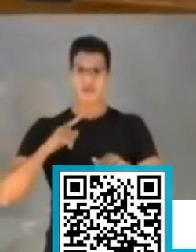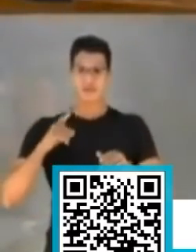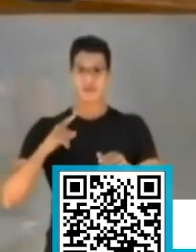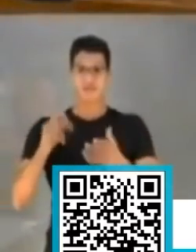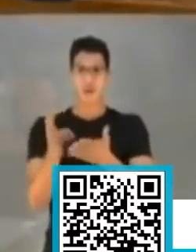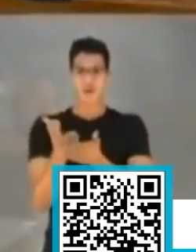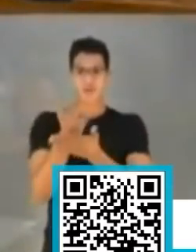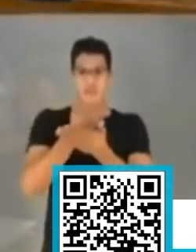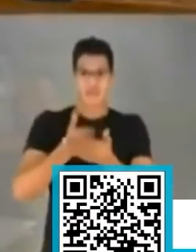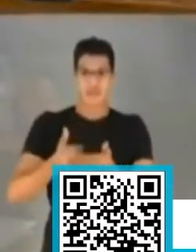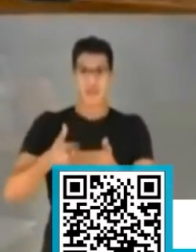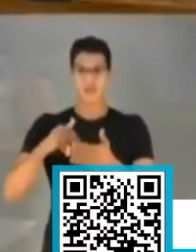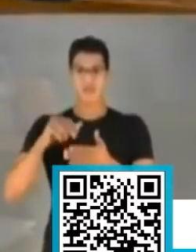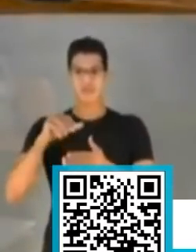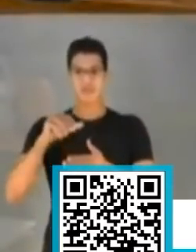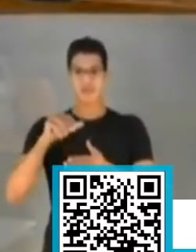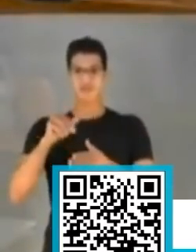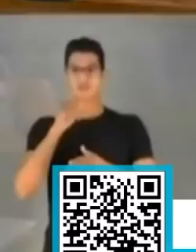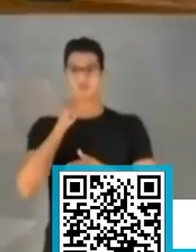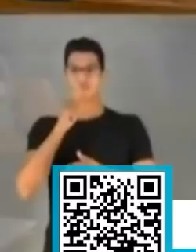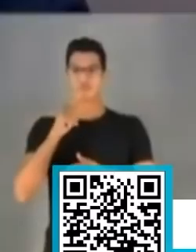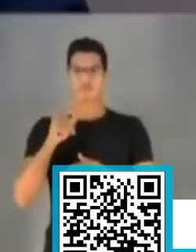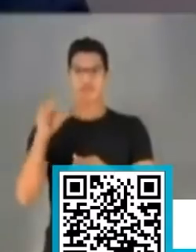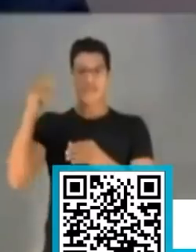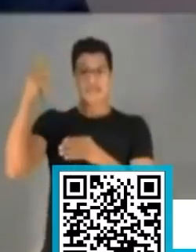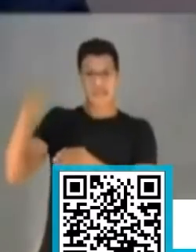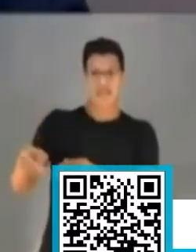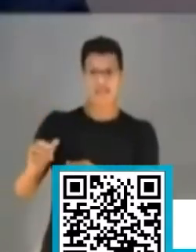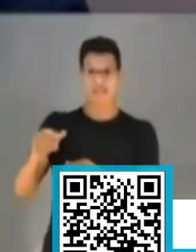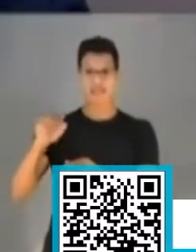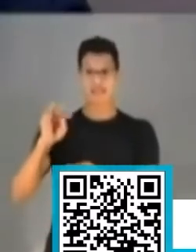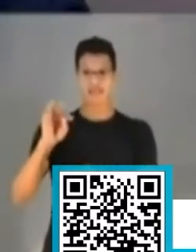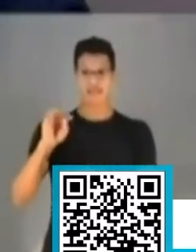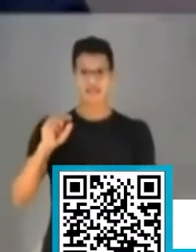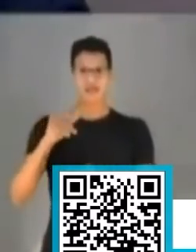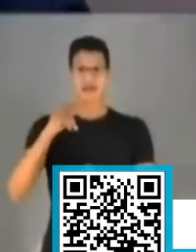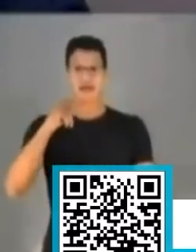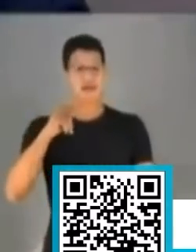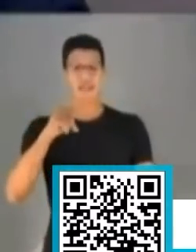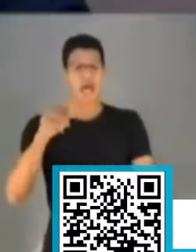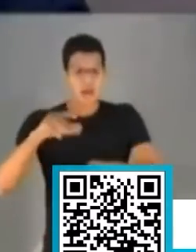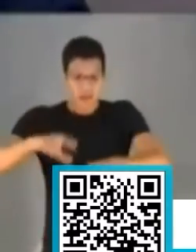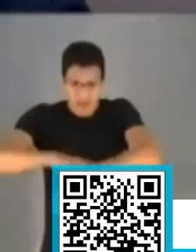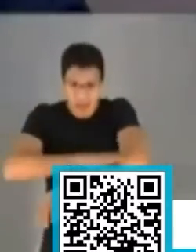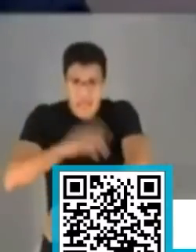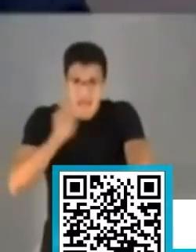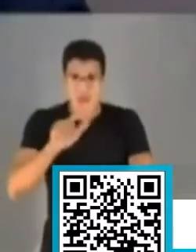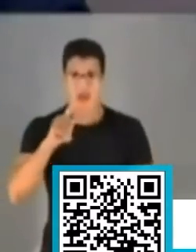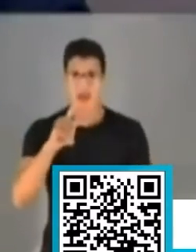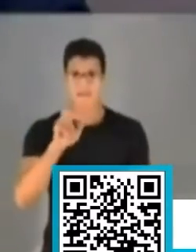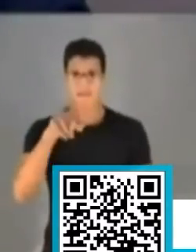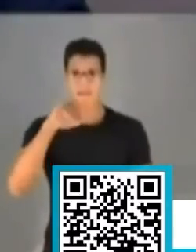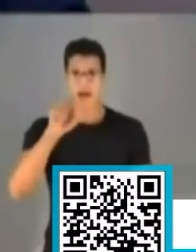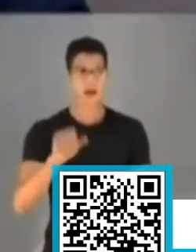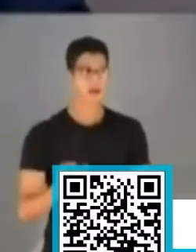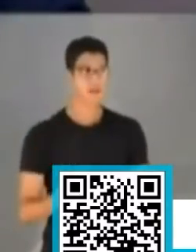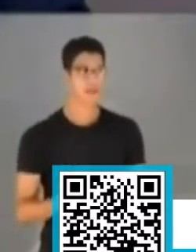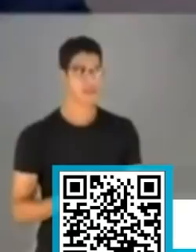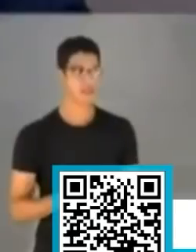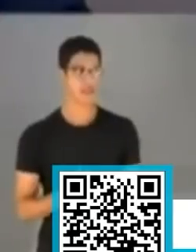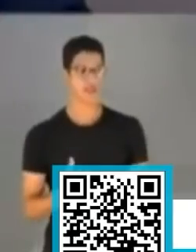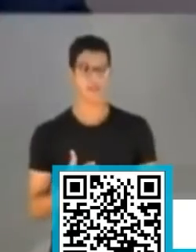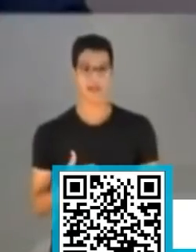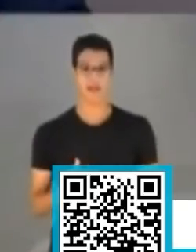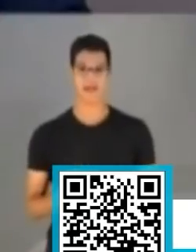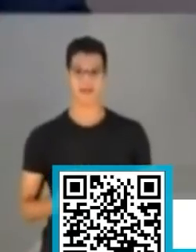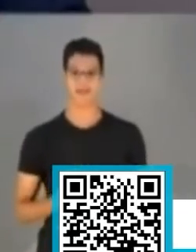na prova in não ela falou três tênis não existia uma